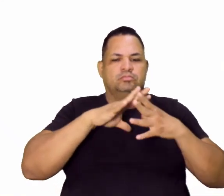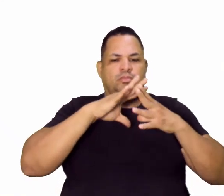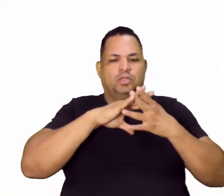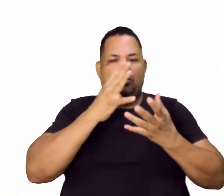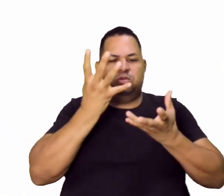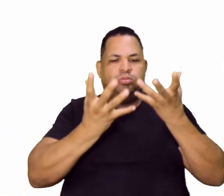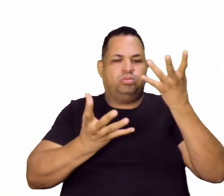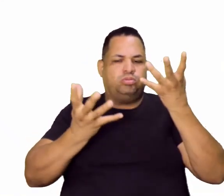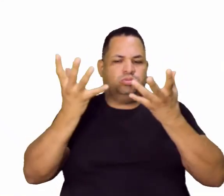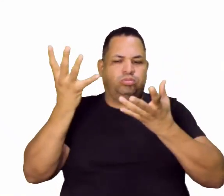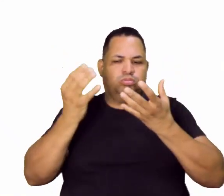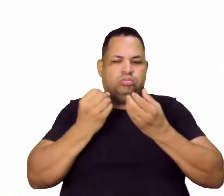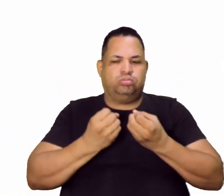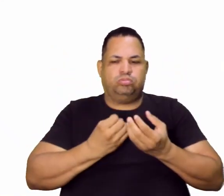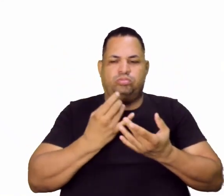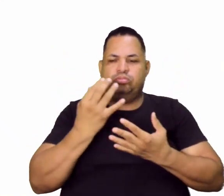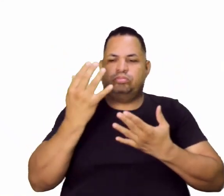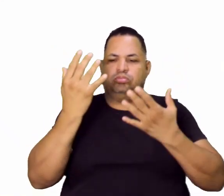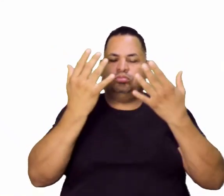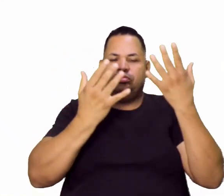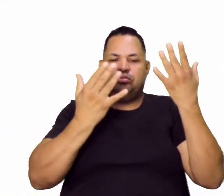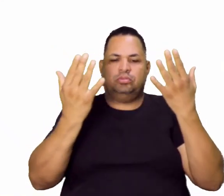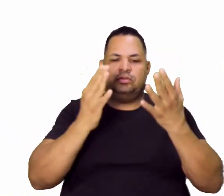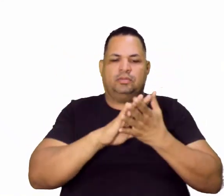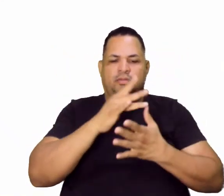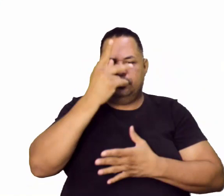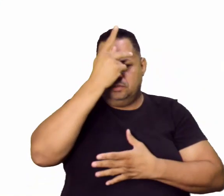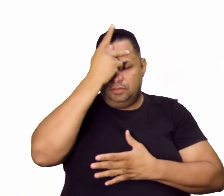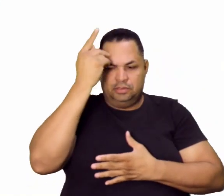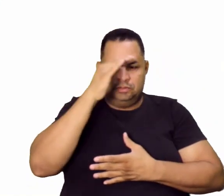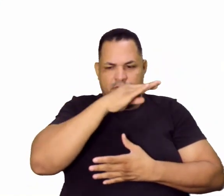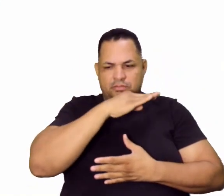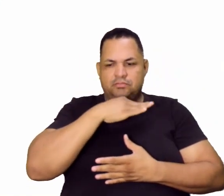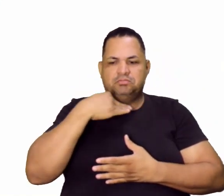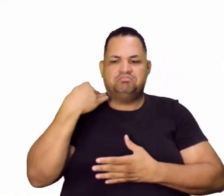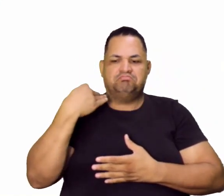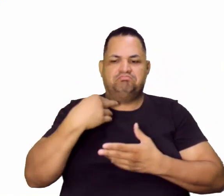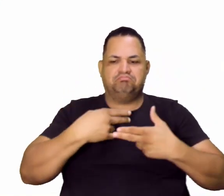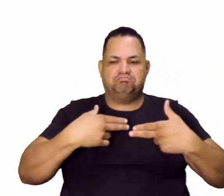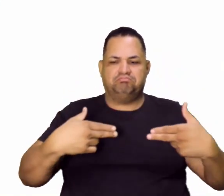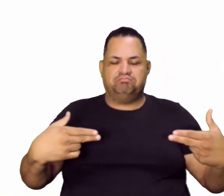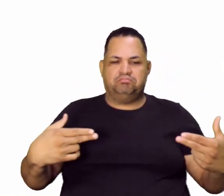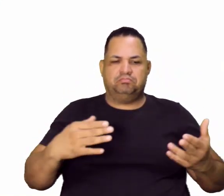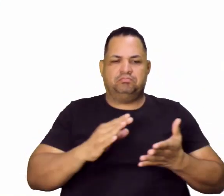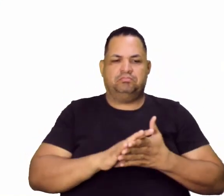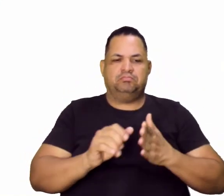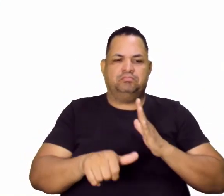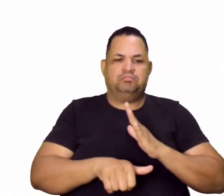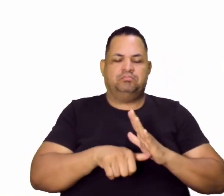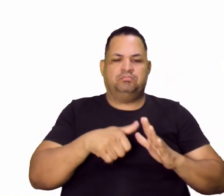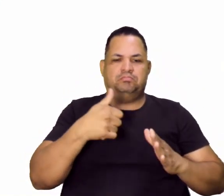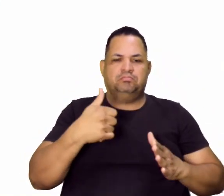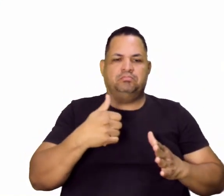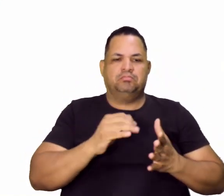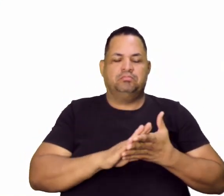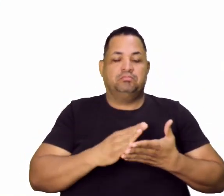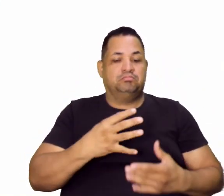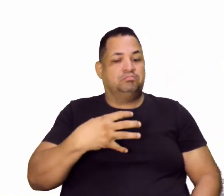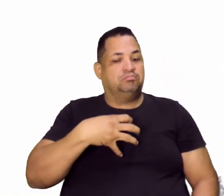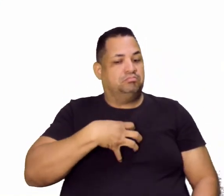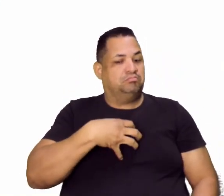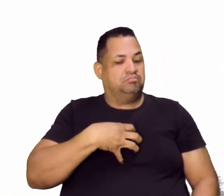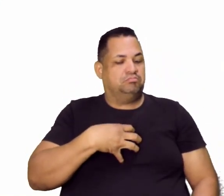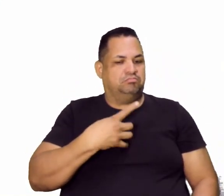assim, observamos pessoas ao chão, mortas, né? Então, são as primeiras impressões que eu